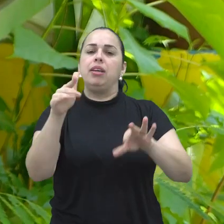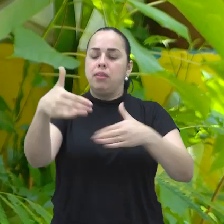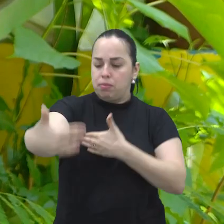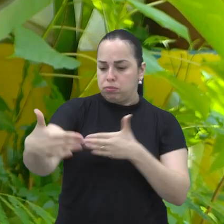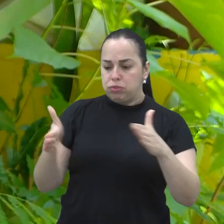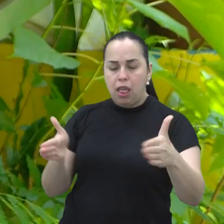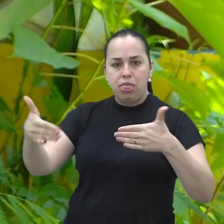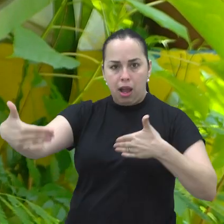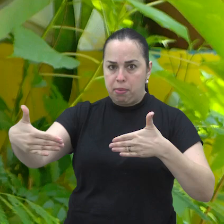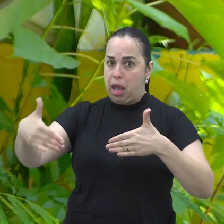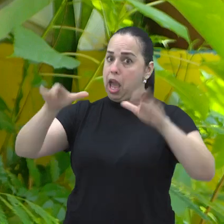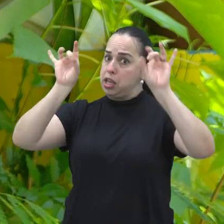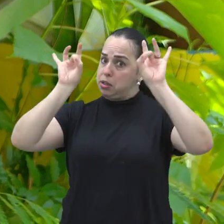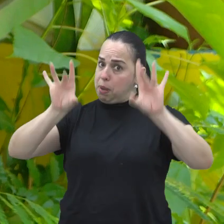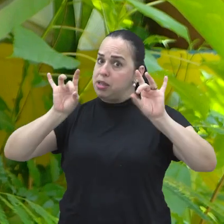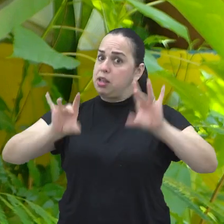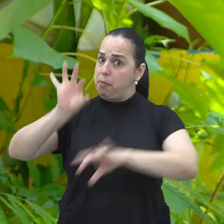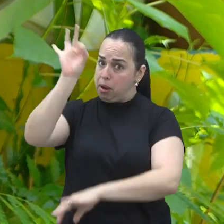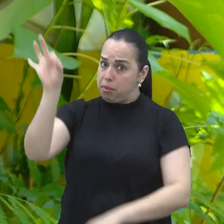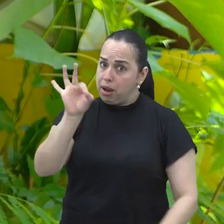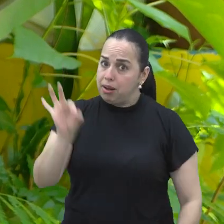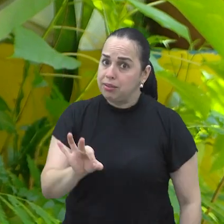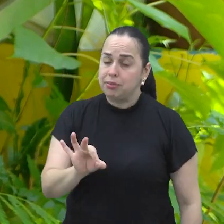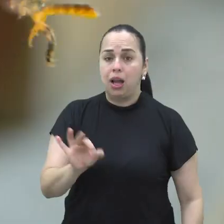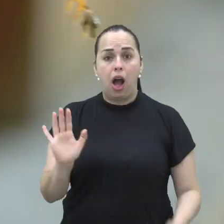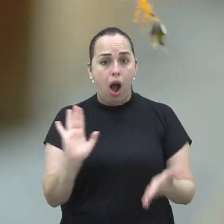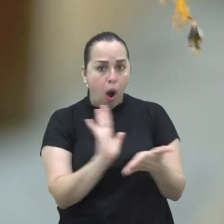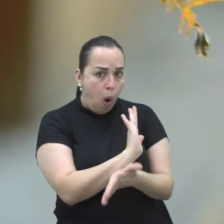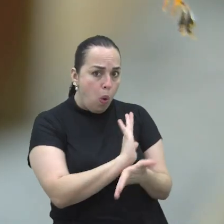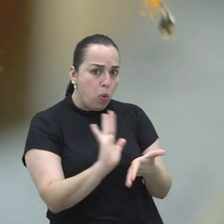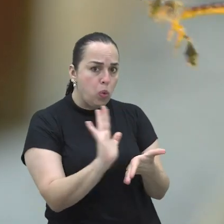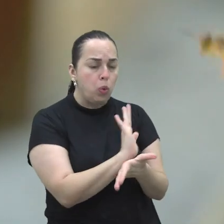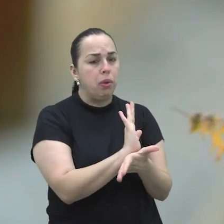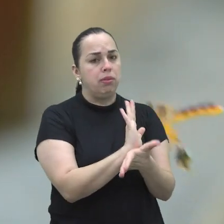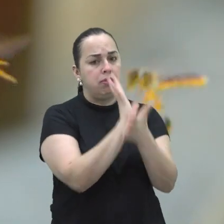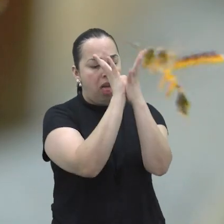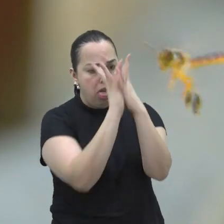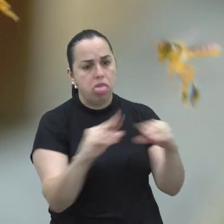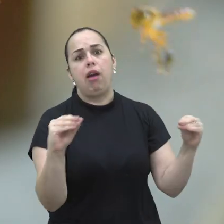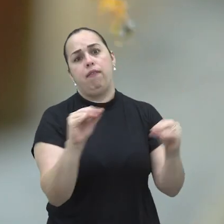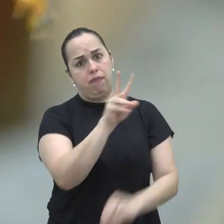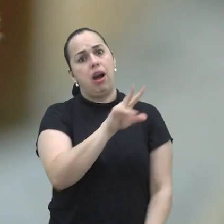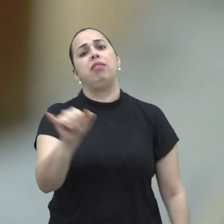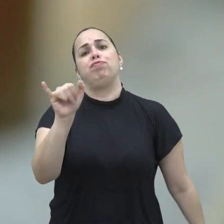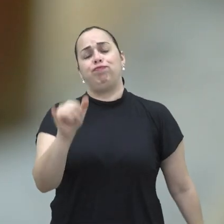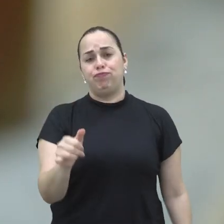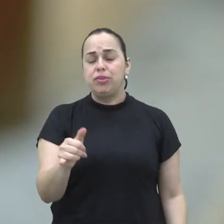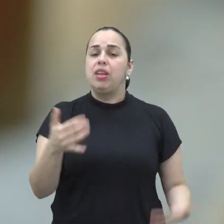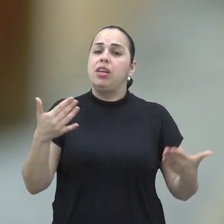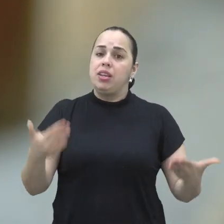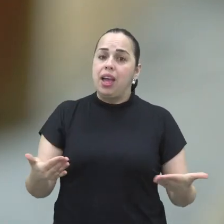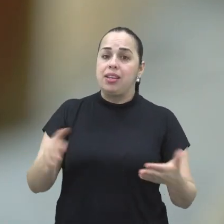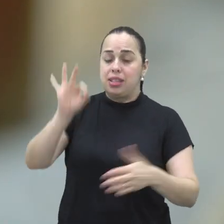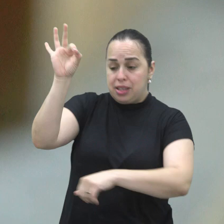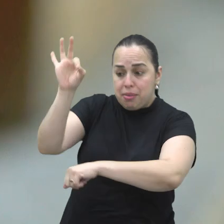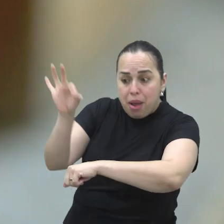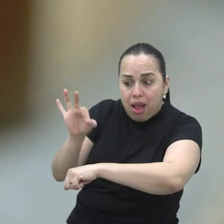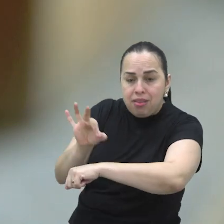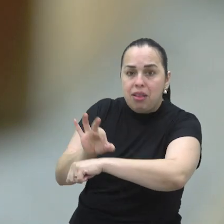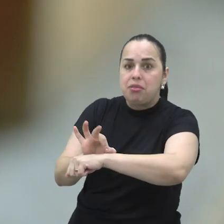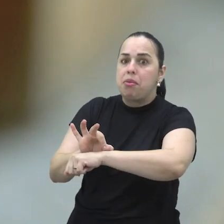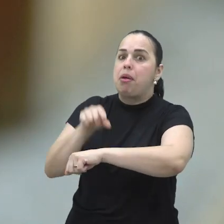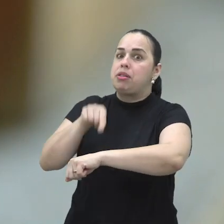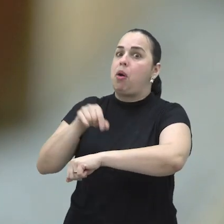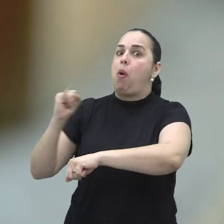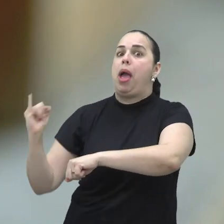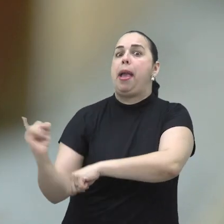nessas caixas feitas especialmente para elas. Algumas estão ameaçadas de extinção. E essas abelhas